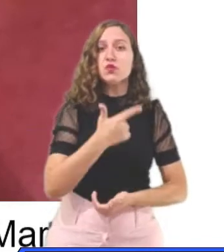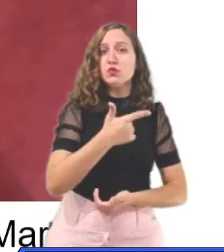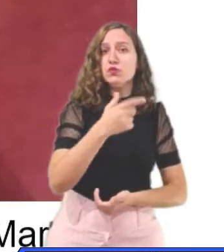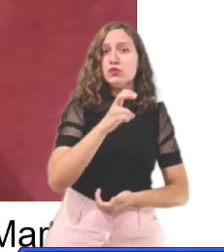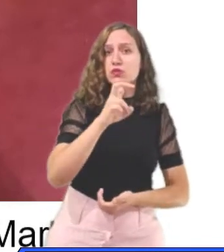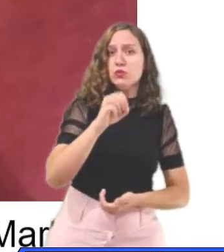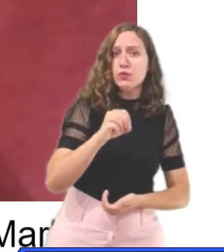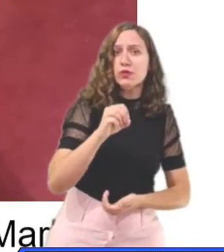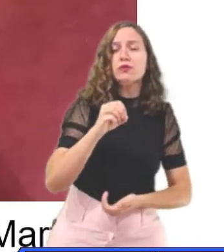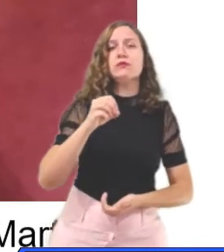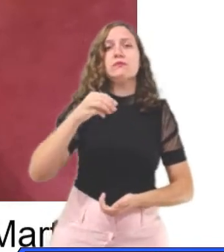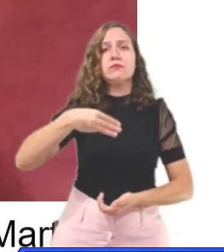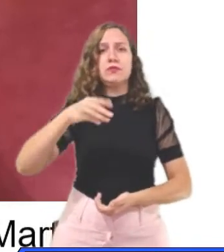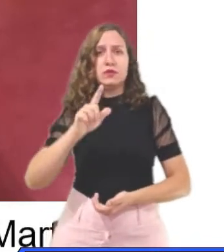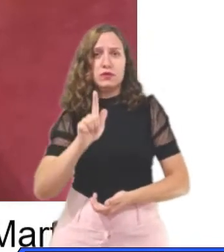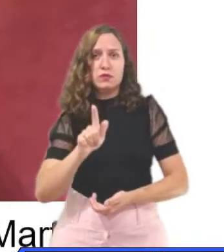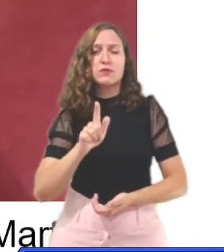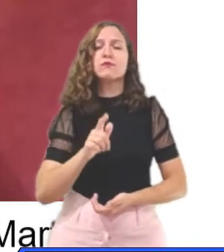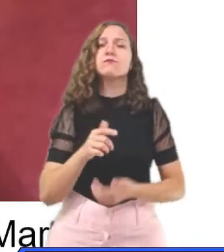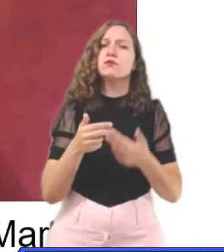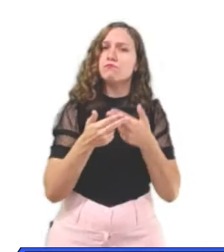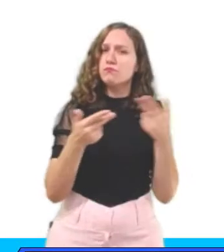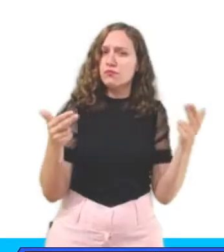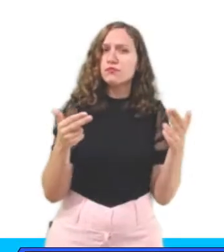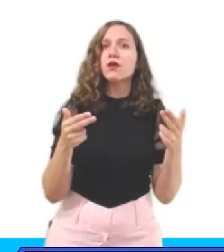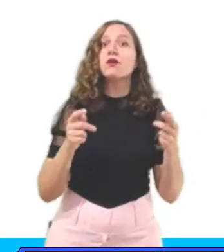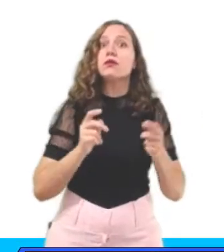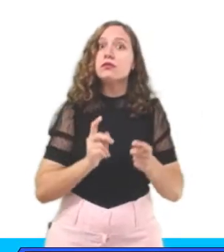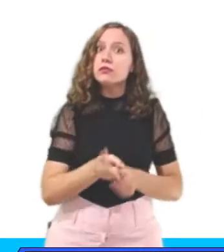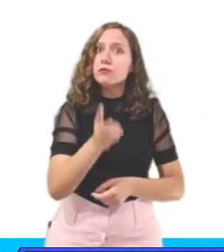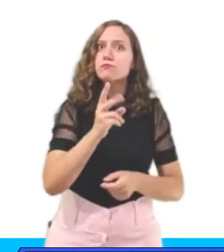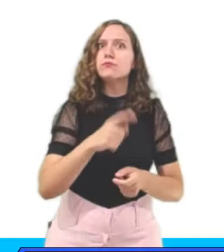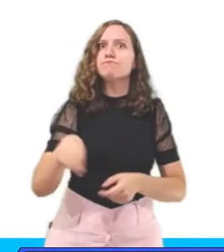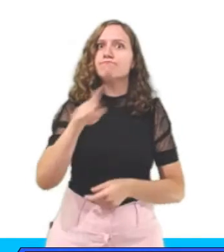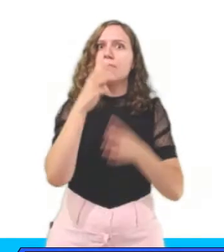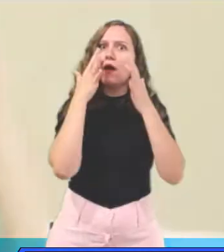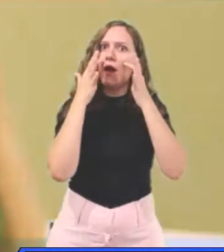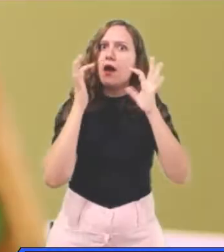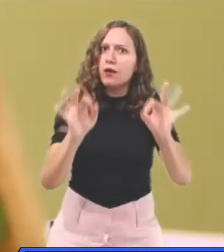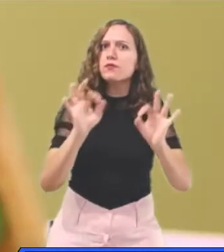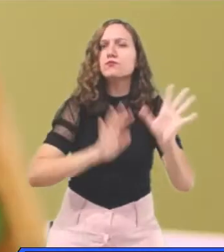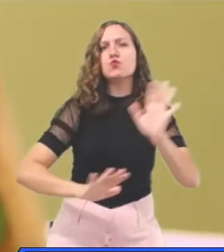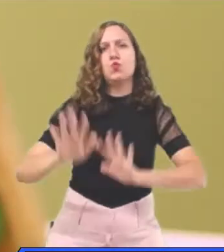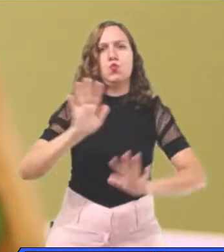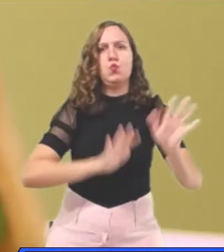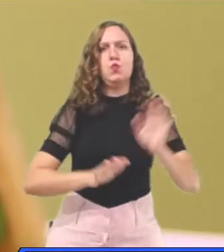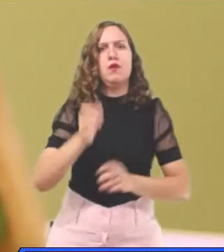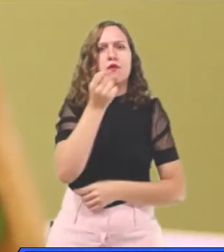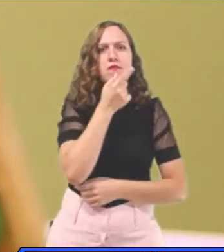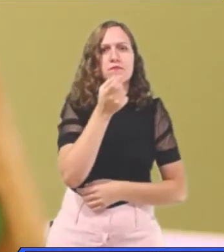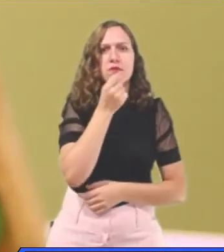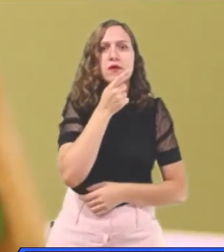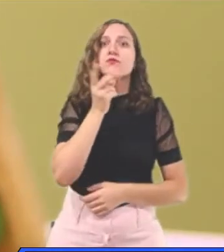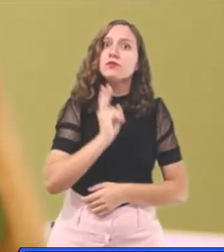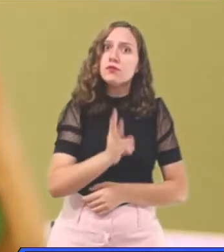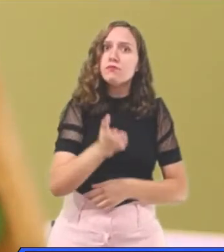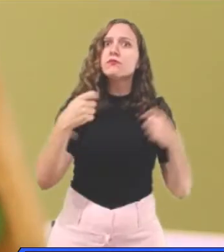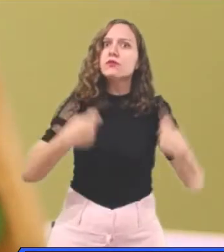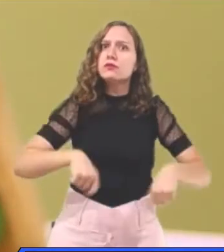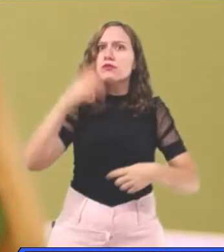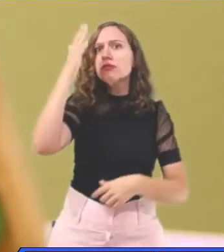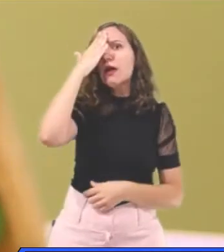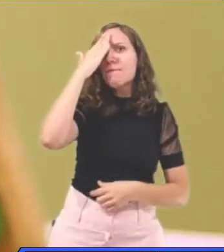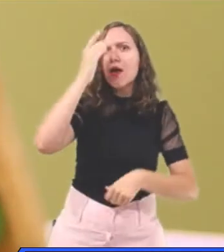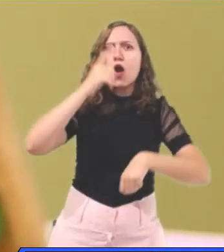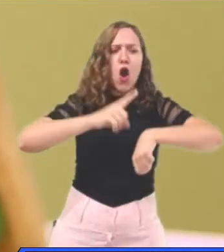250 miligramas. E é preciso sempre tomar muito cuidado com os remédios. Tomar